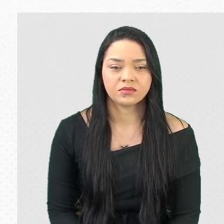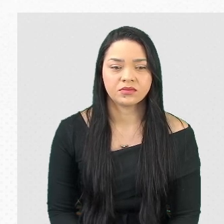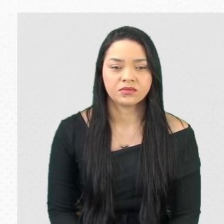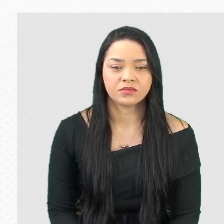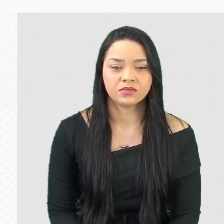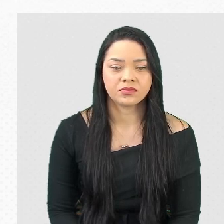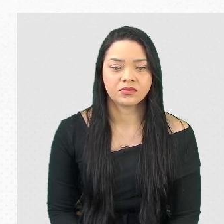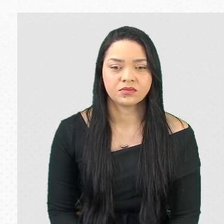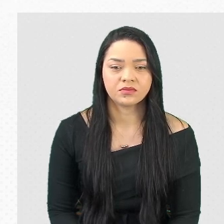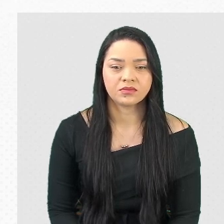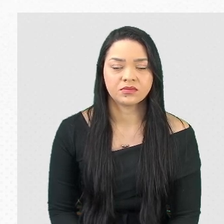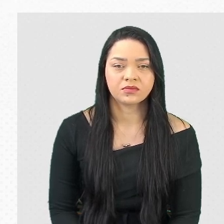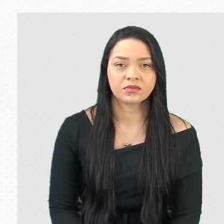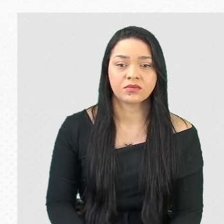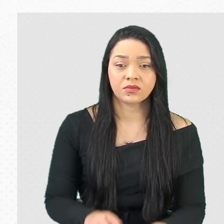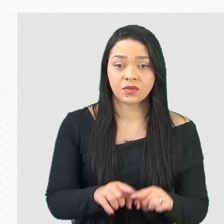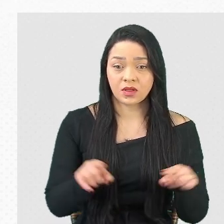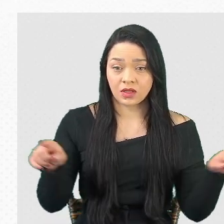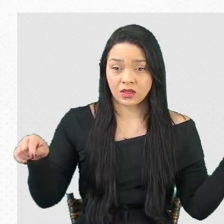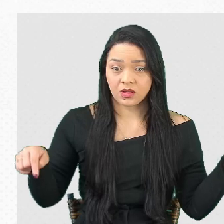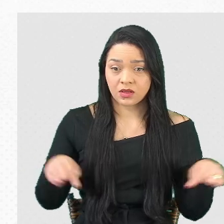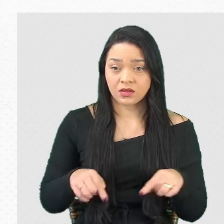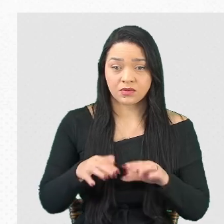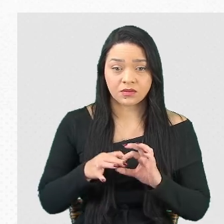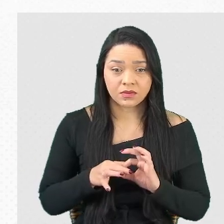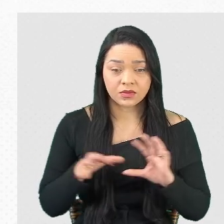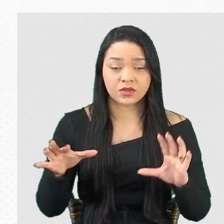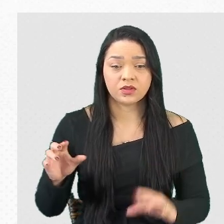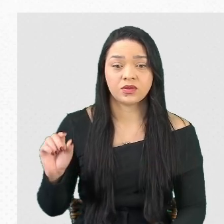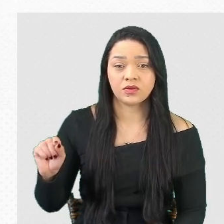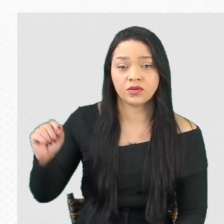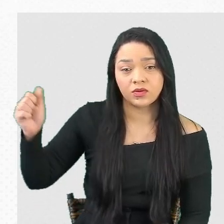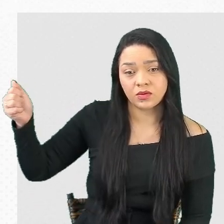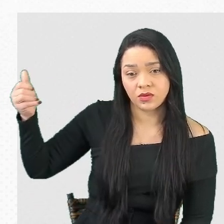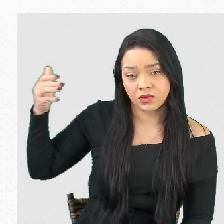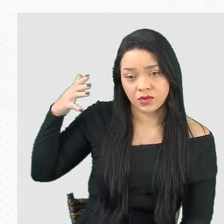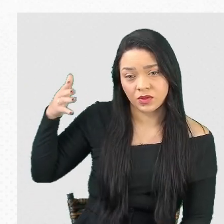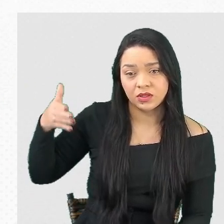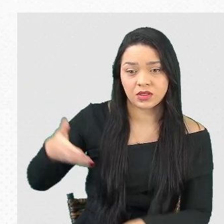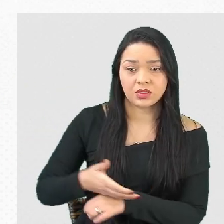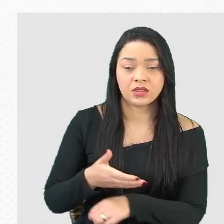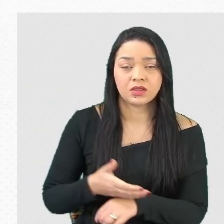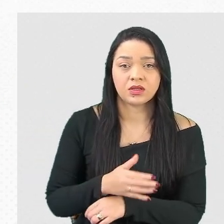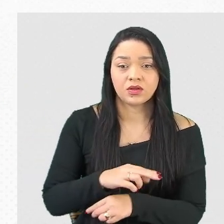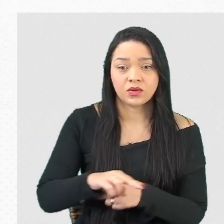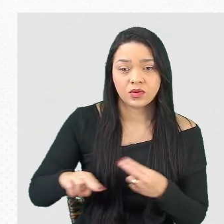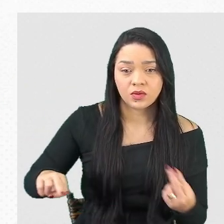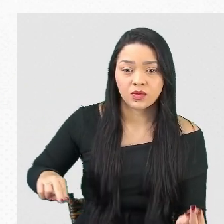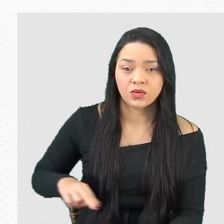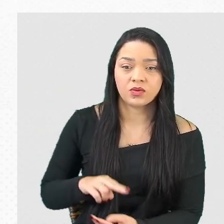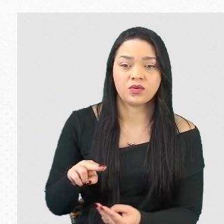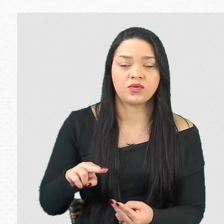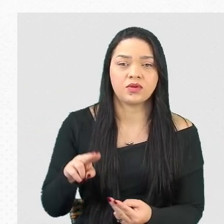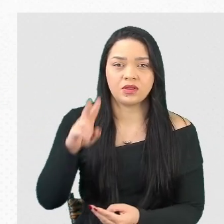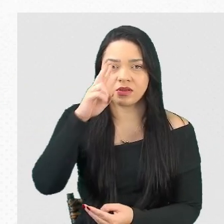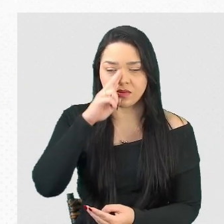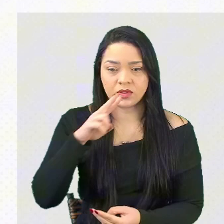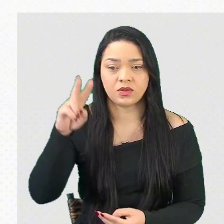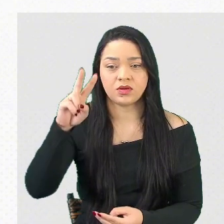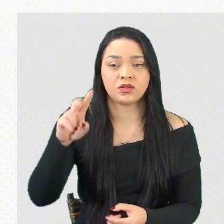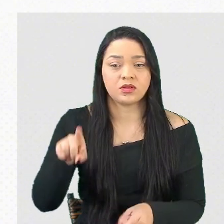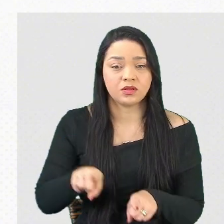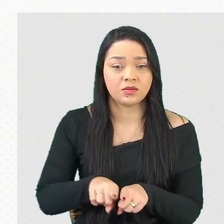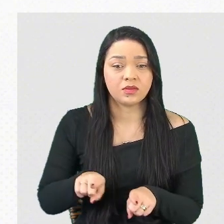recente. Os salões permitiam aos escritores da época do Iluminismo adentrar no universo dos poderosos. Figuras como as